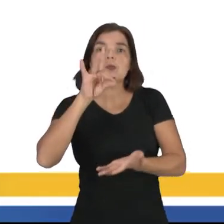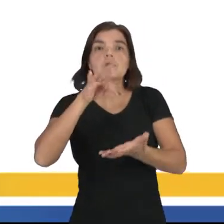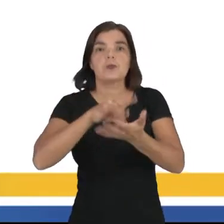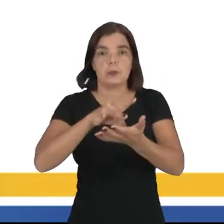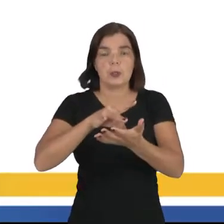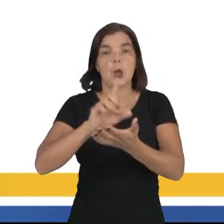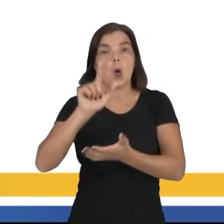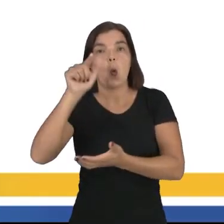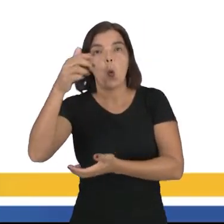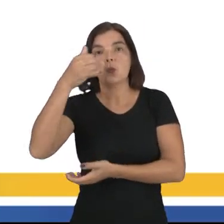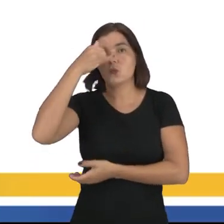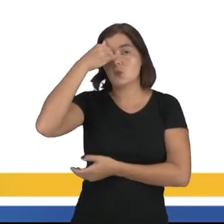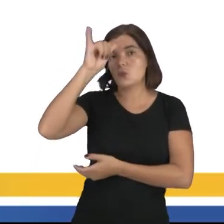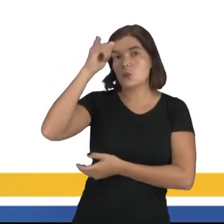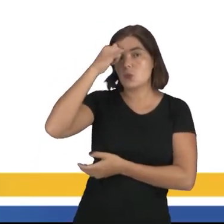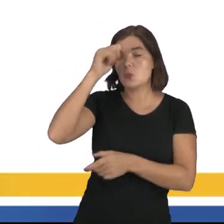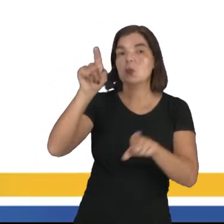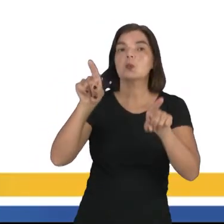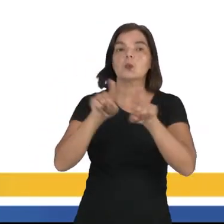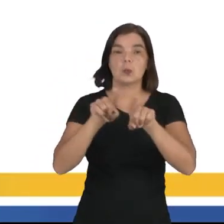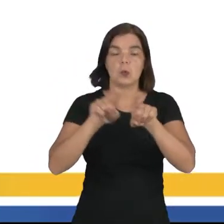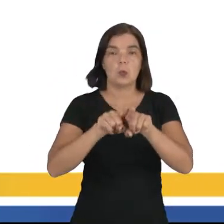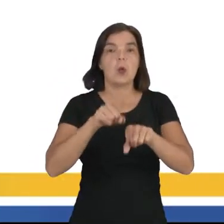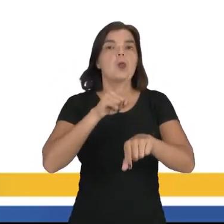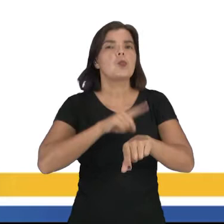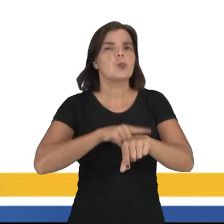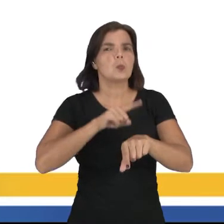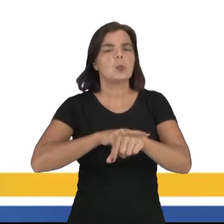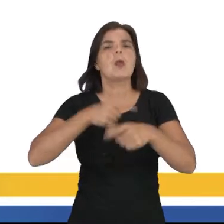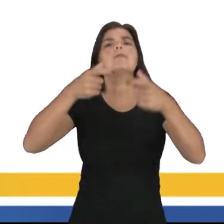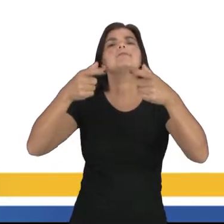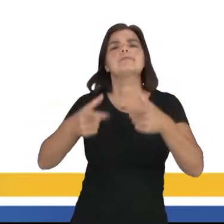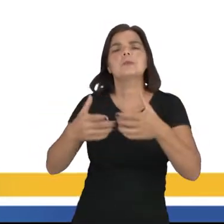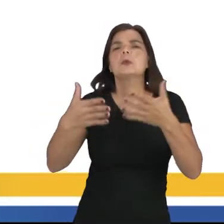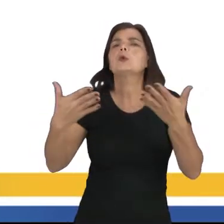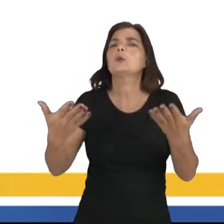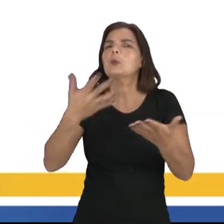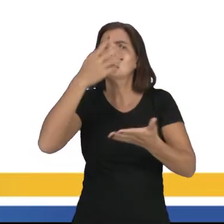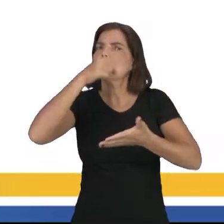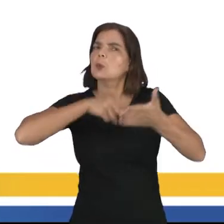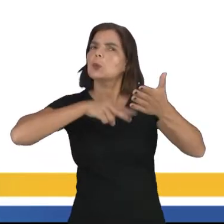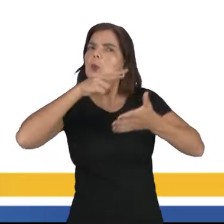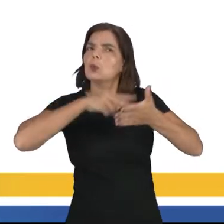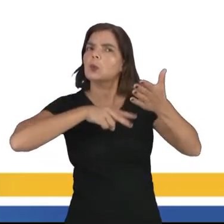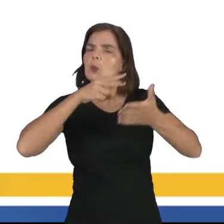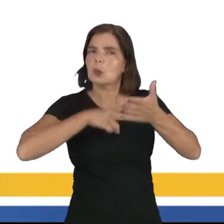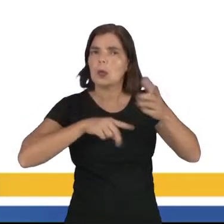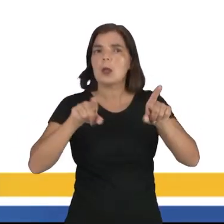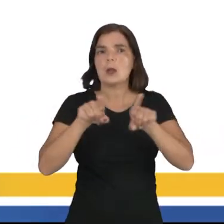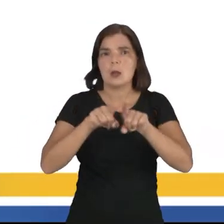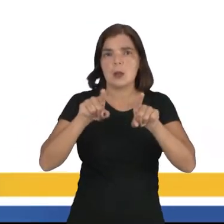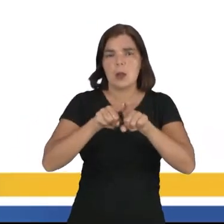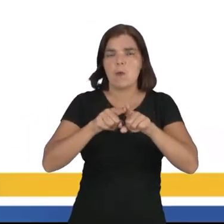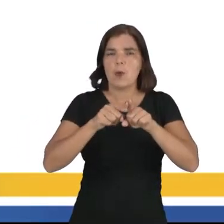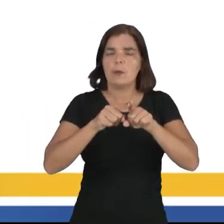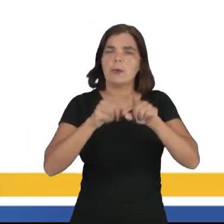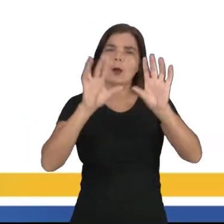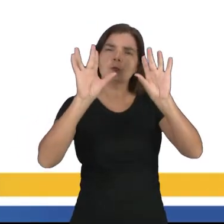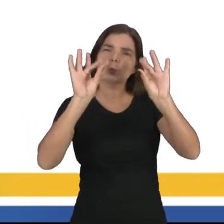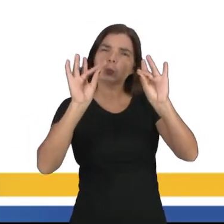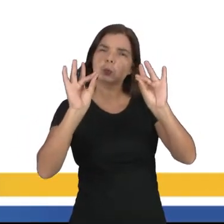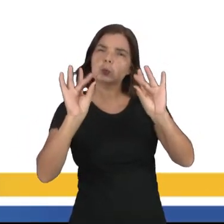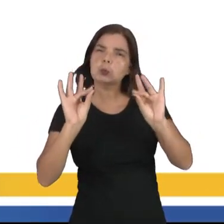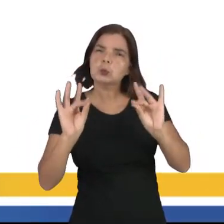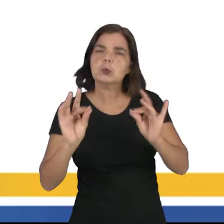reais ou fictícias, situando-as no tempo e no espaço. E quando eu leio um texto da tipologia